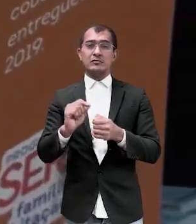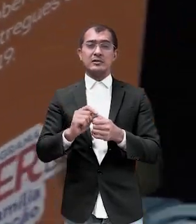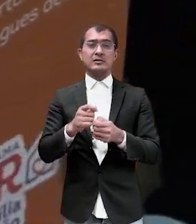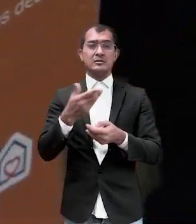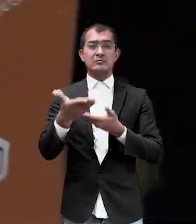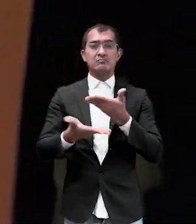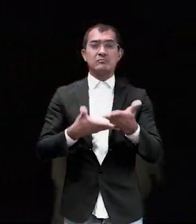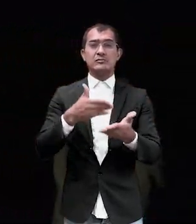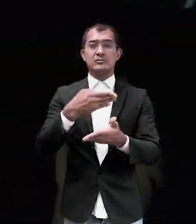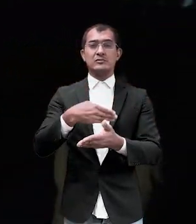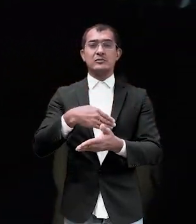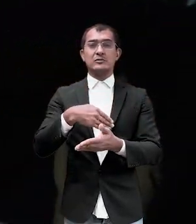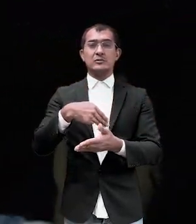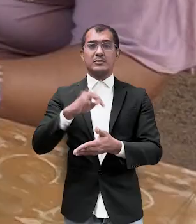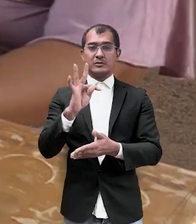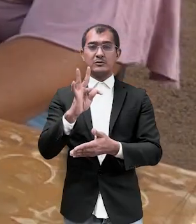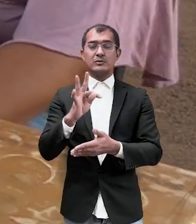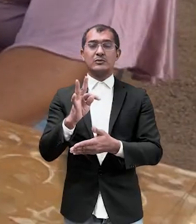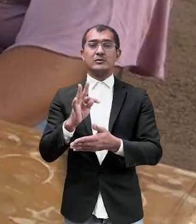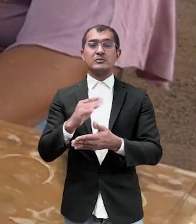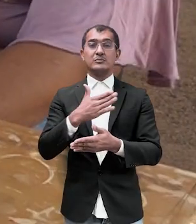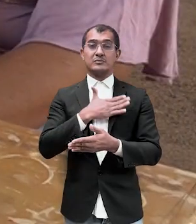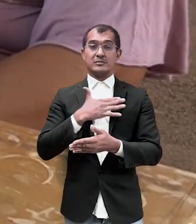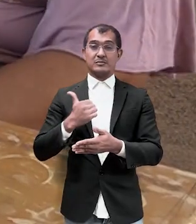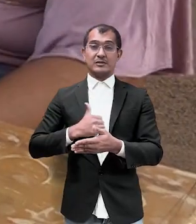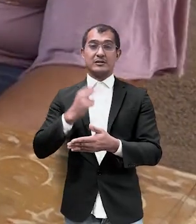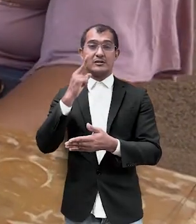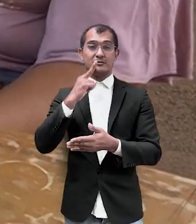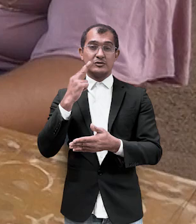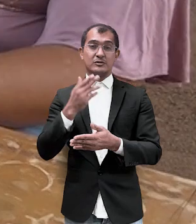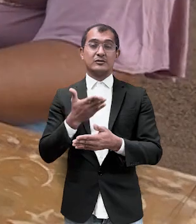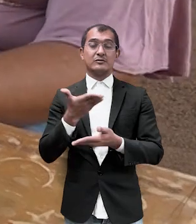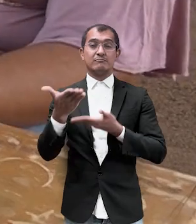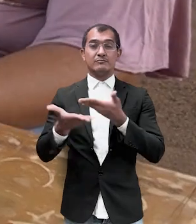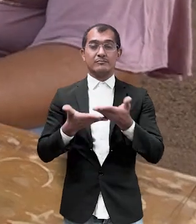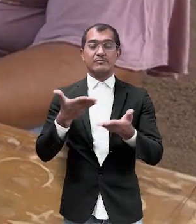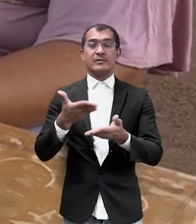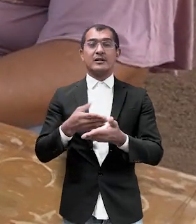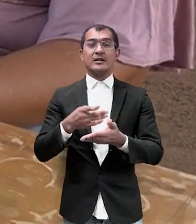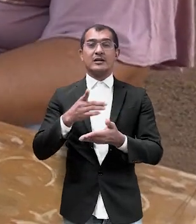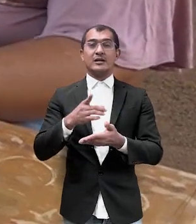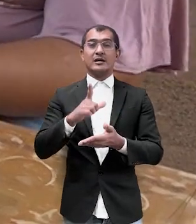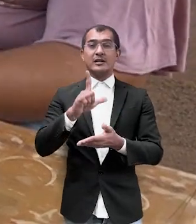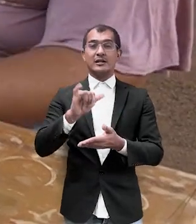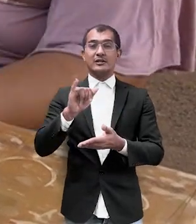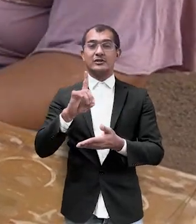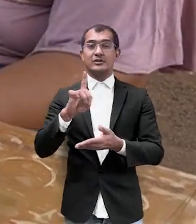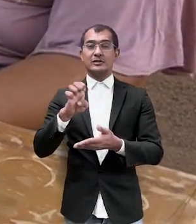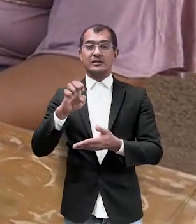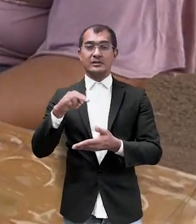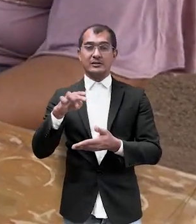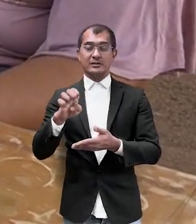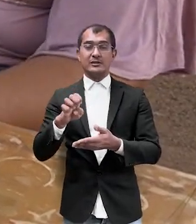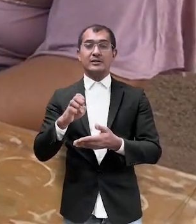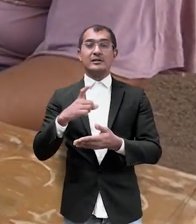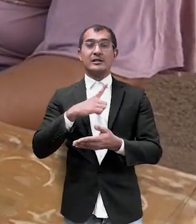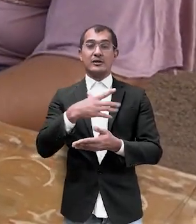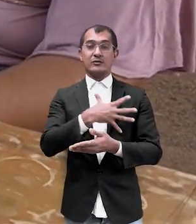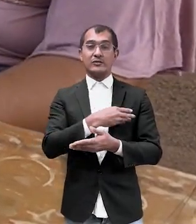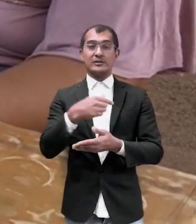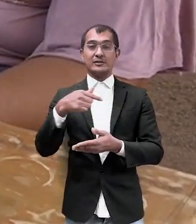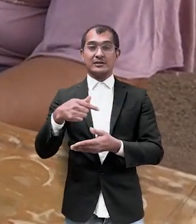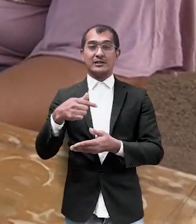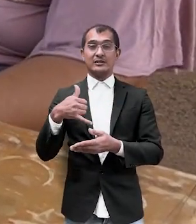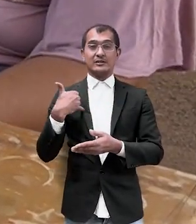através da primeira dama virg Mendes é mãe doc de 7 anos e foi no Mutirão que ela encontrou um atendimento